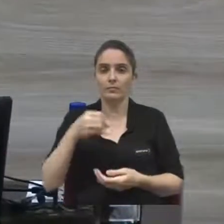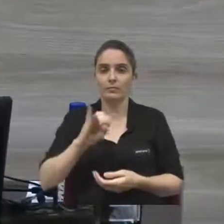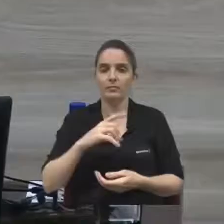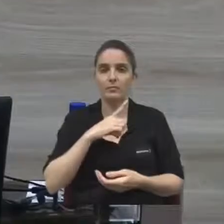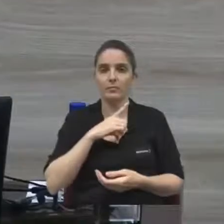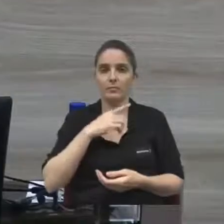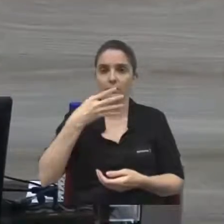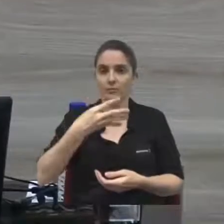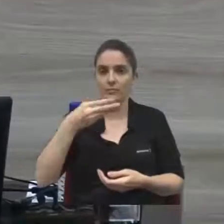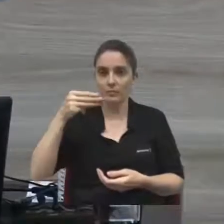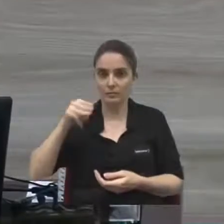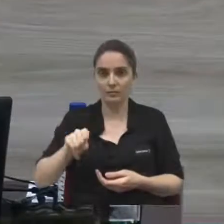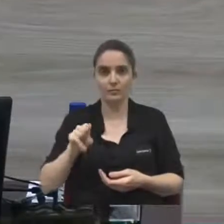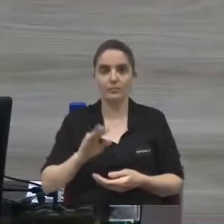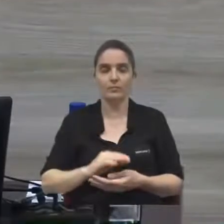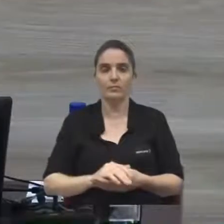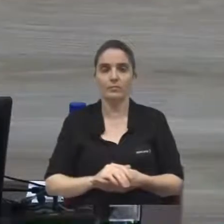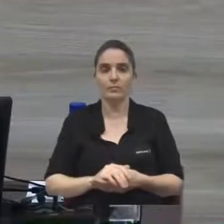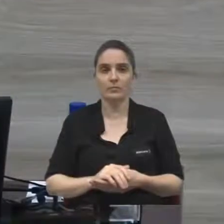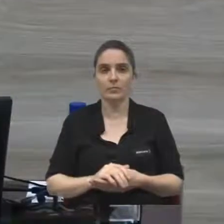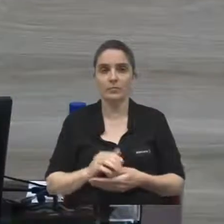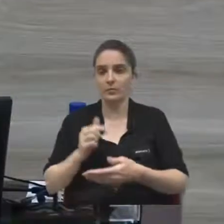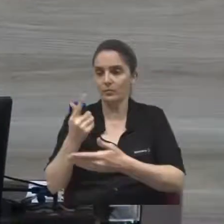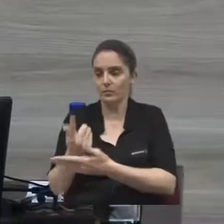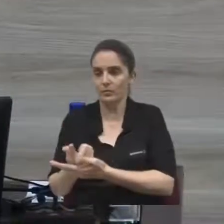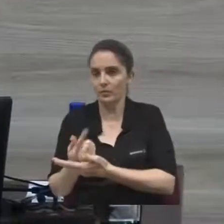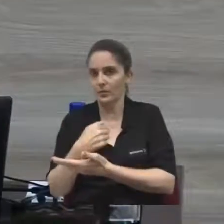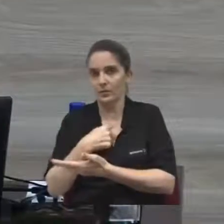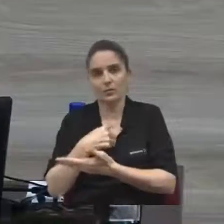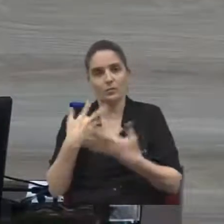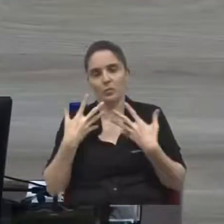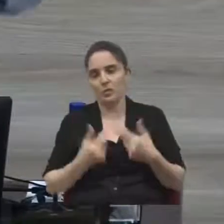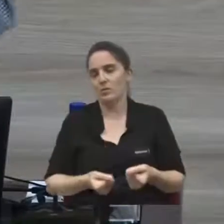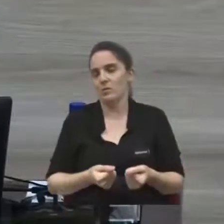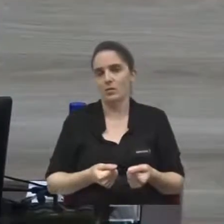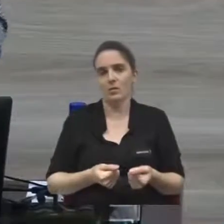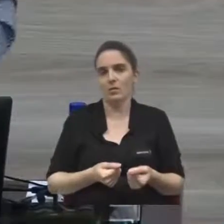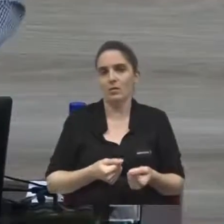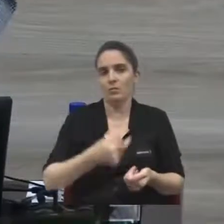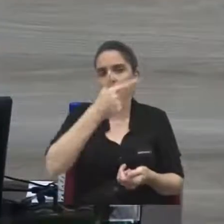Não deixo para o Radich comprar. Se eu sou o Félix, tenho 4 milhões, eu vou lá e compro.